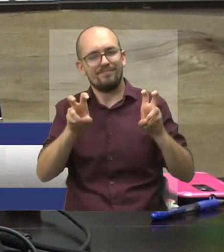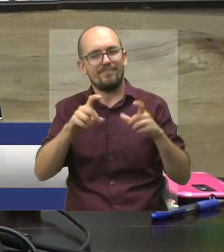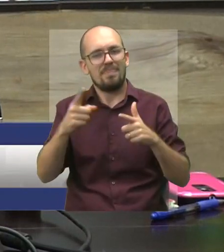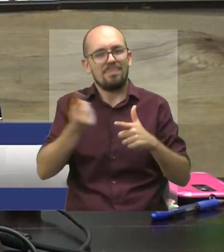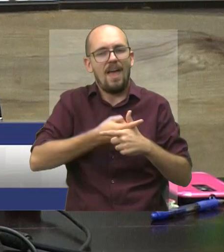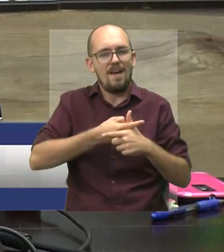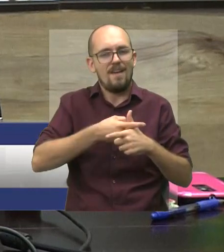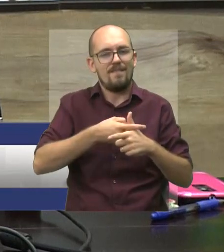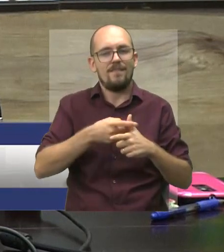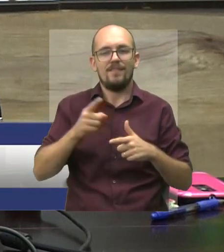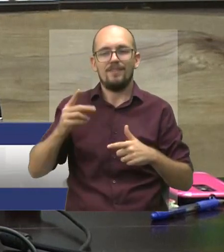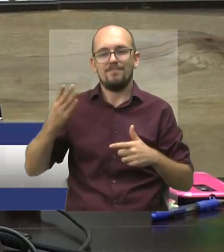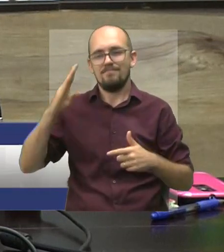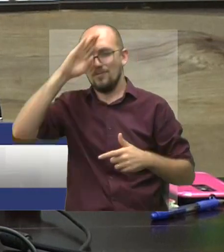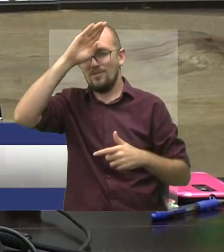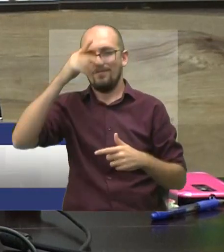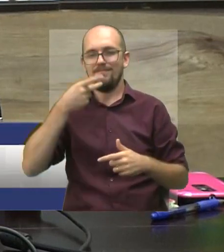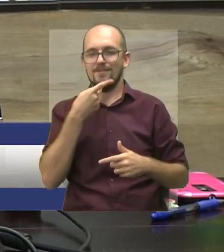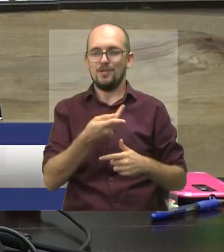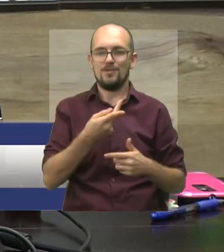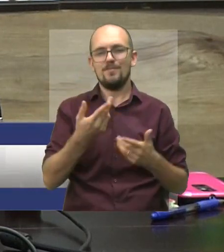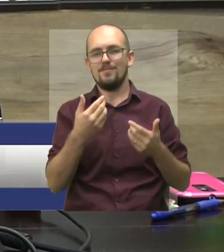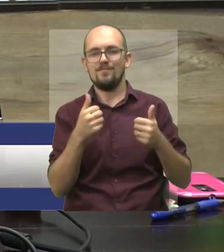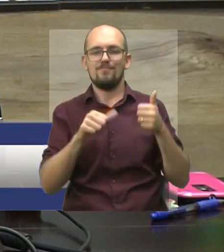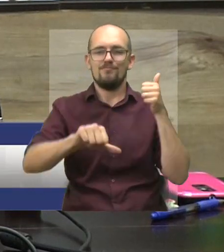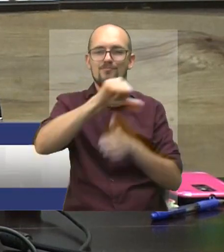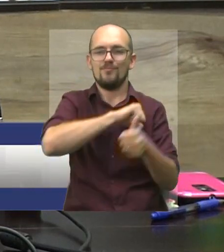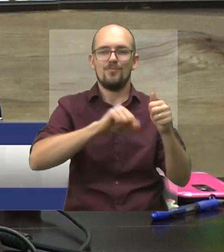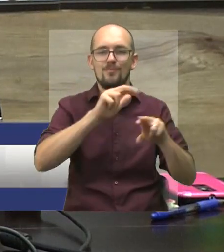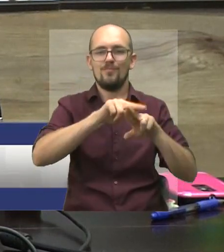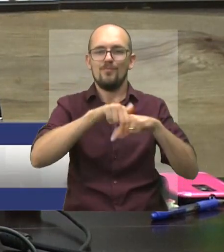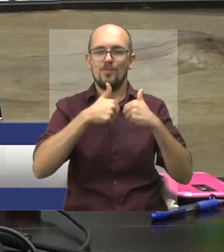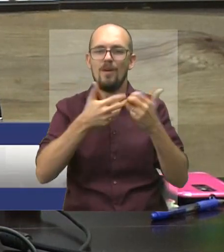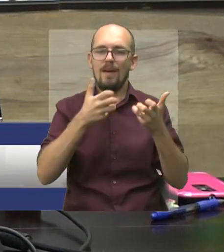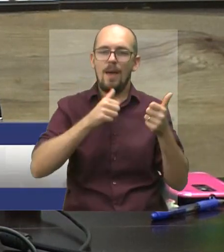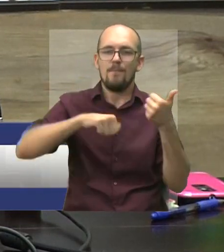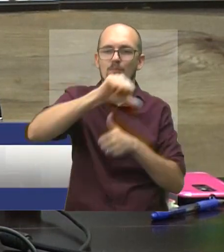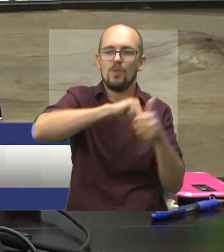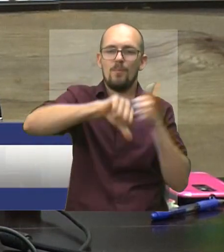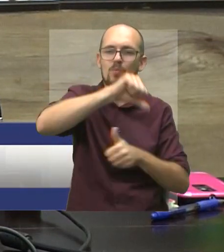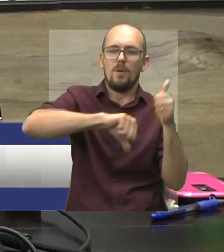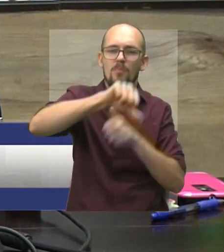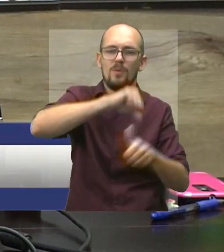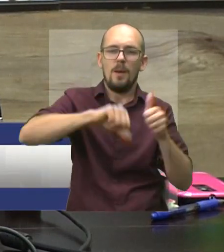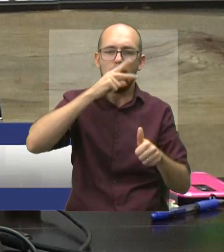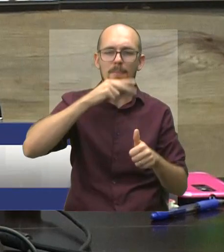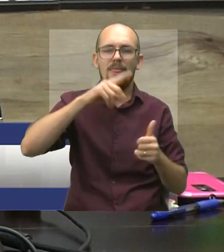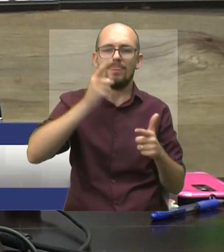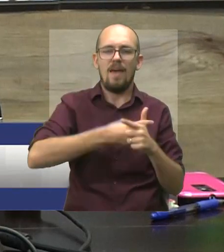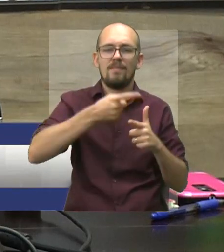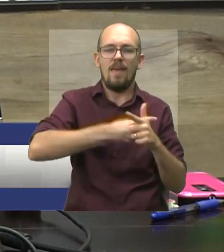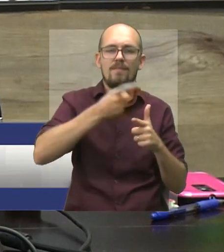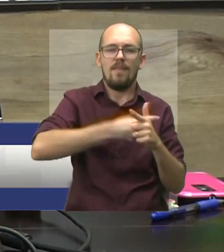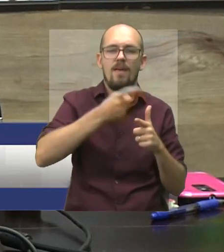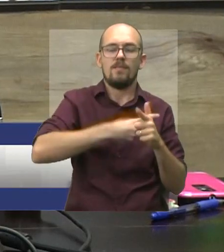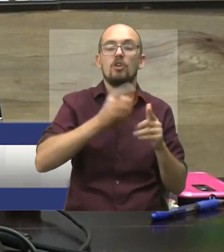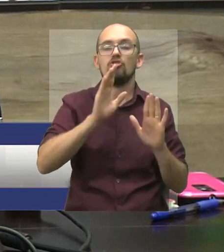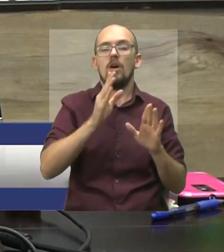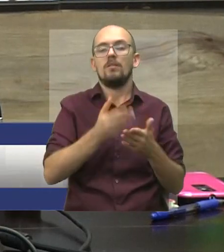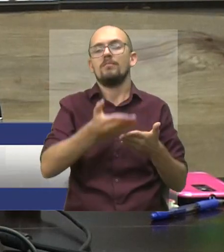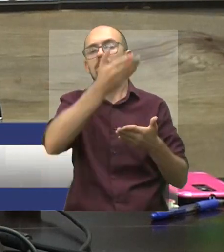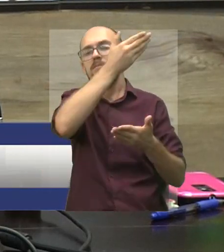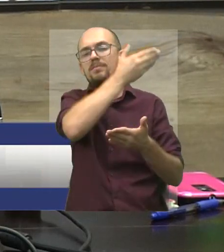usando de argumento para poder fazer essa tão reforma prevista desde o governo anterior.